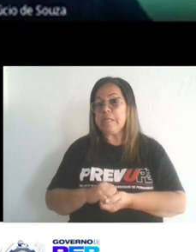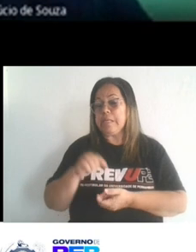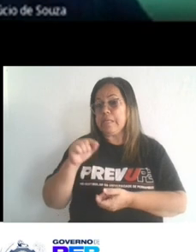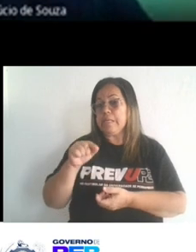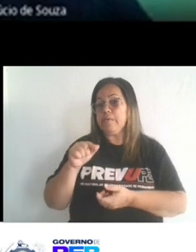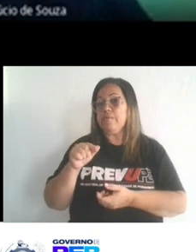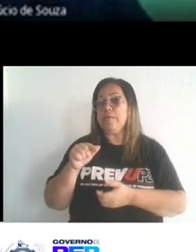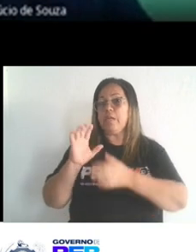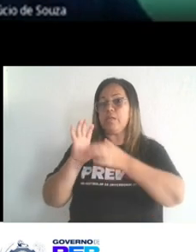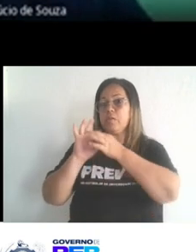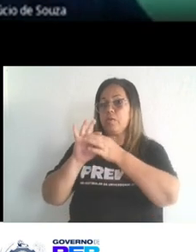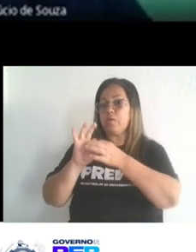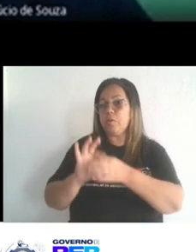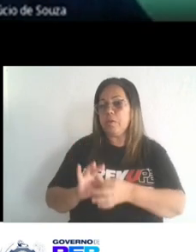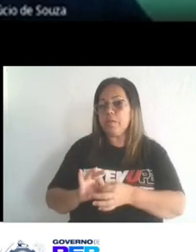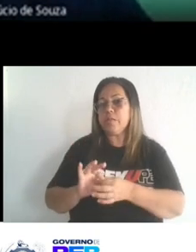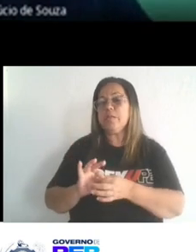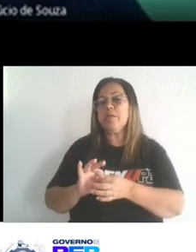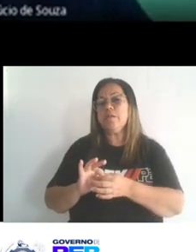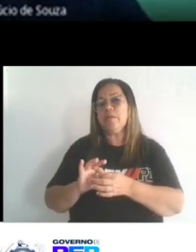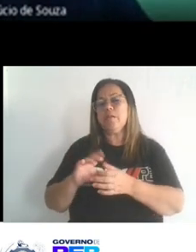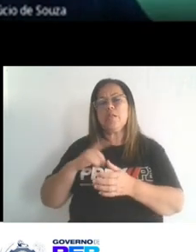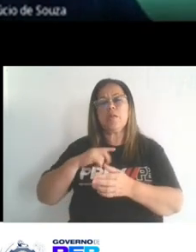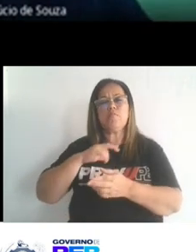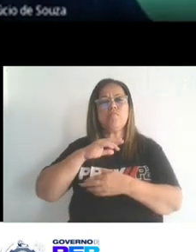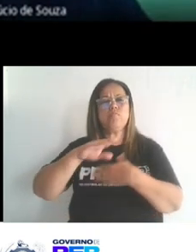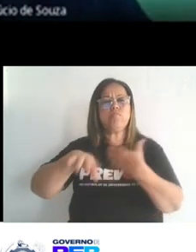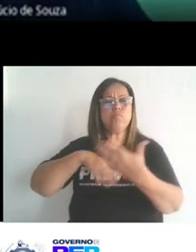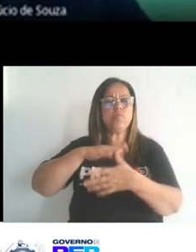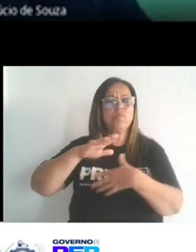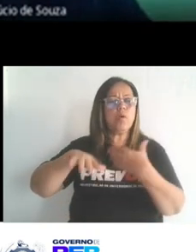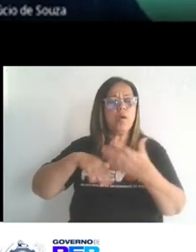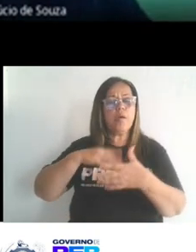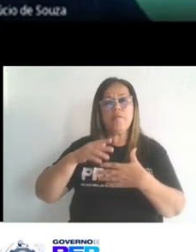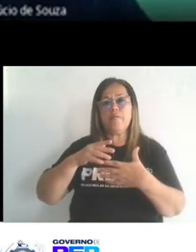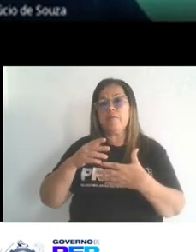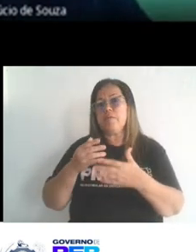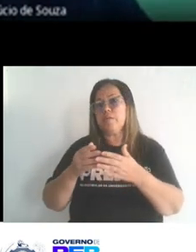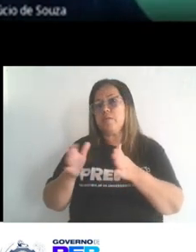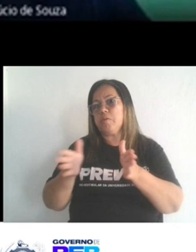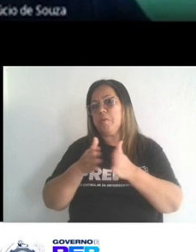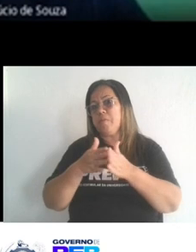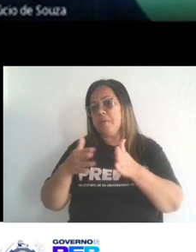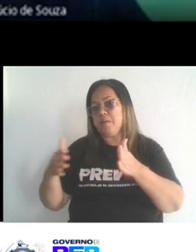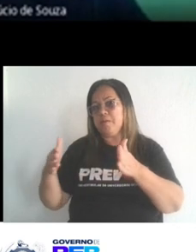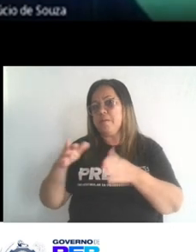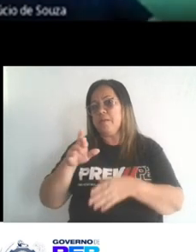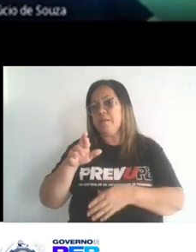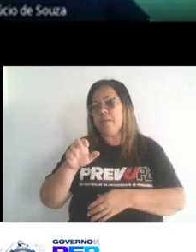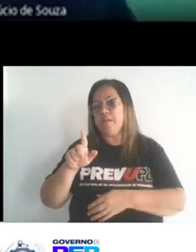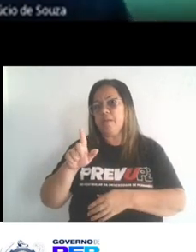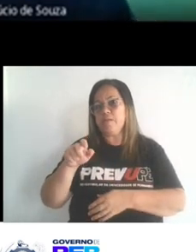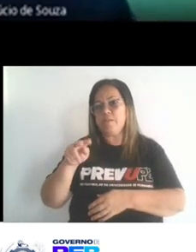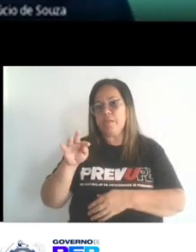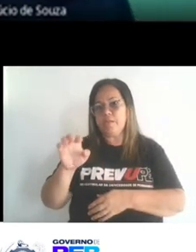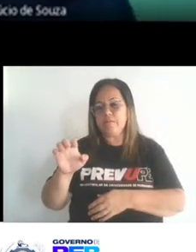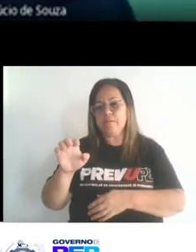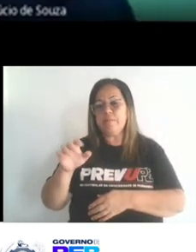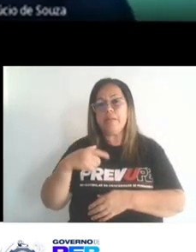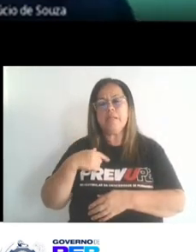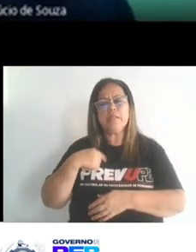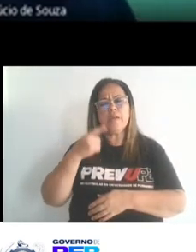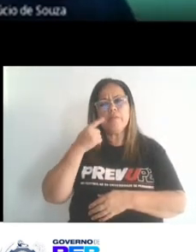contexto que explodiram diversas revoltas provinciais durante o período das regências então ele está pedindo para fazer uma